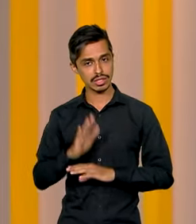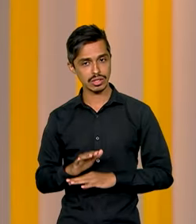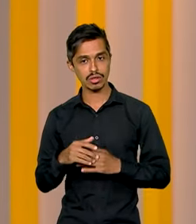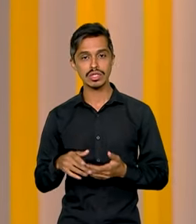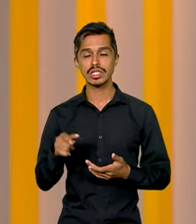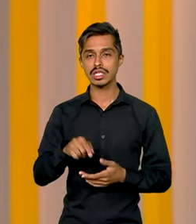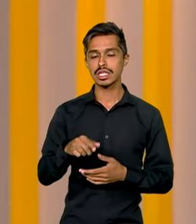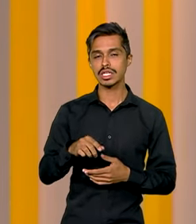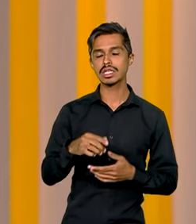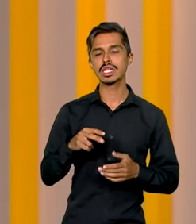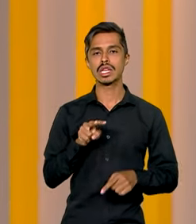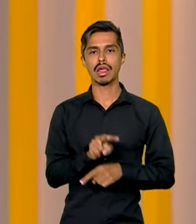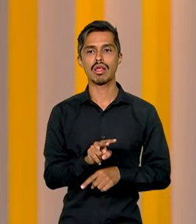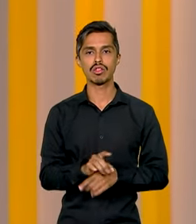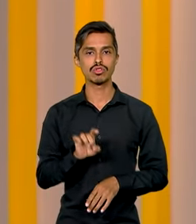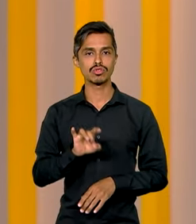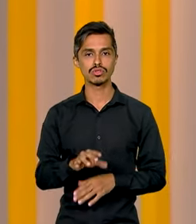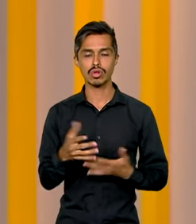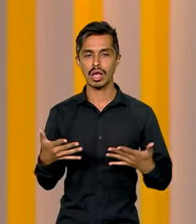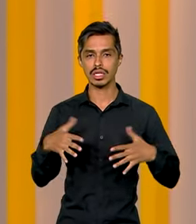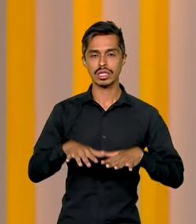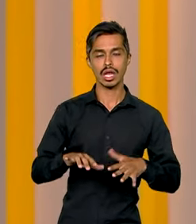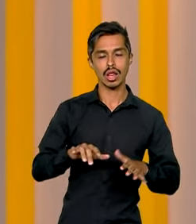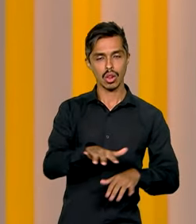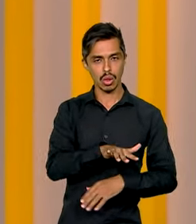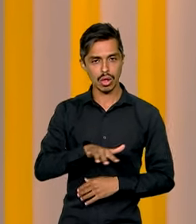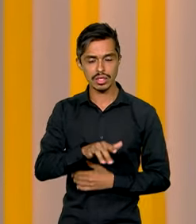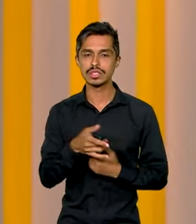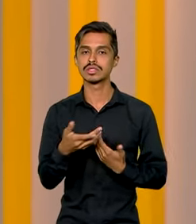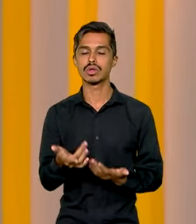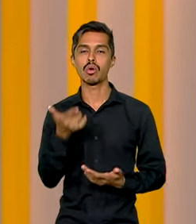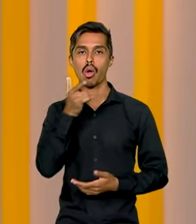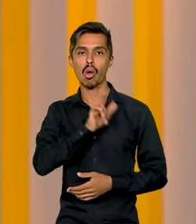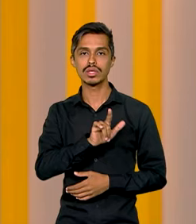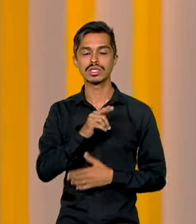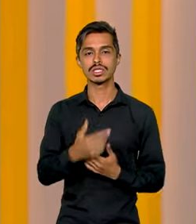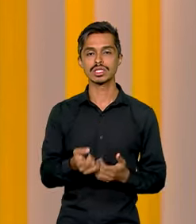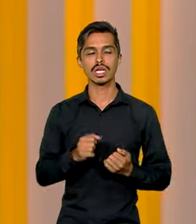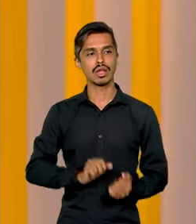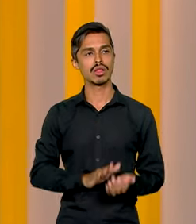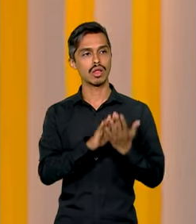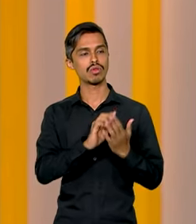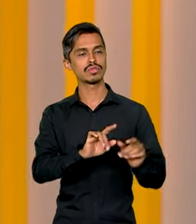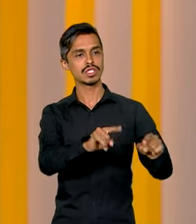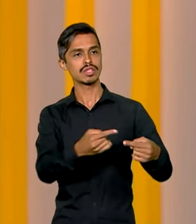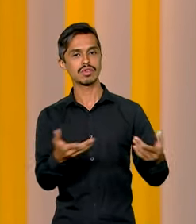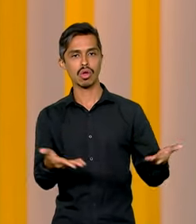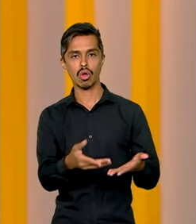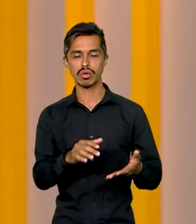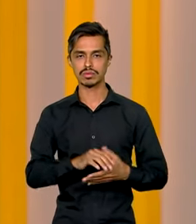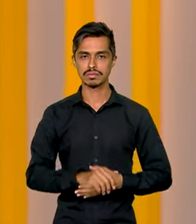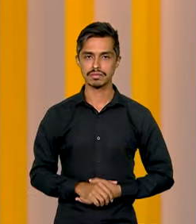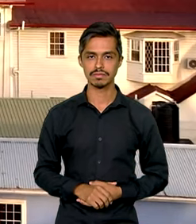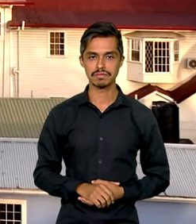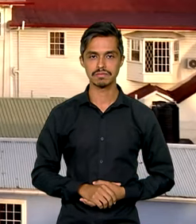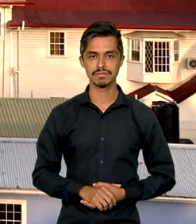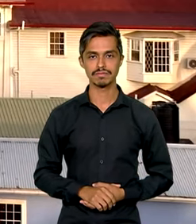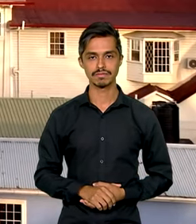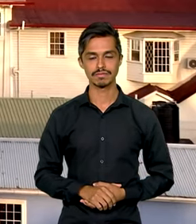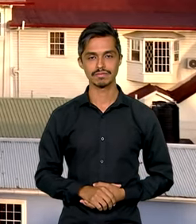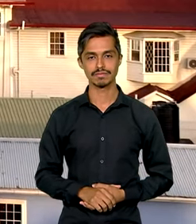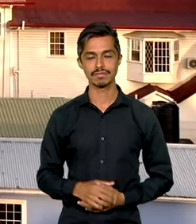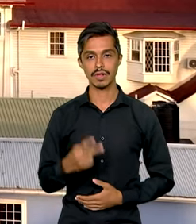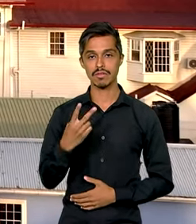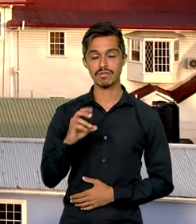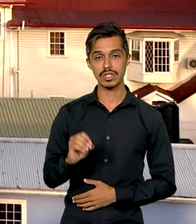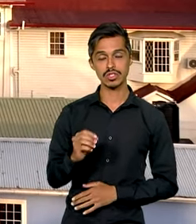e defendeu que só a integração Regional vai permitir o enfrentamento dos atuais desafios globais